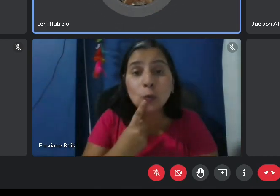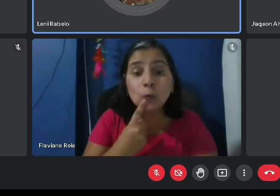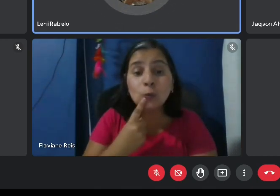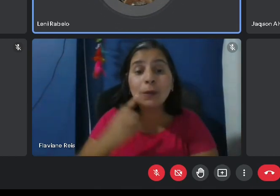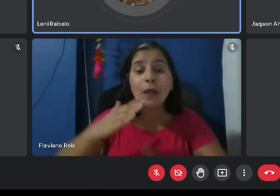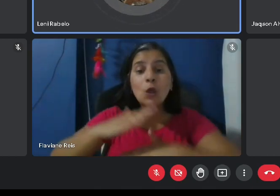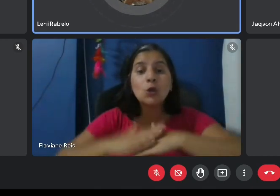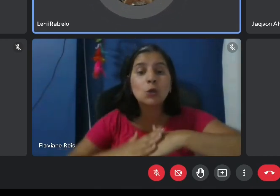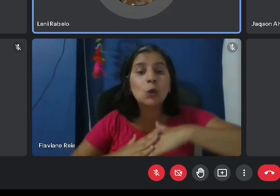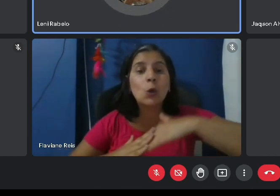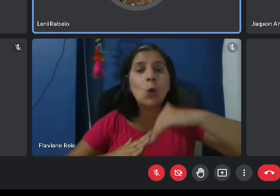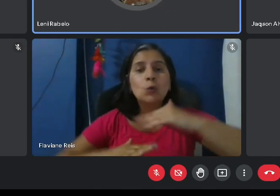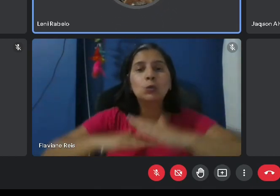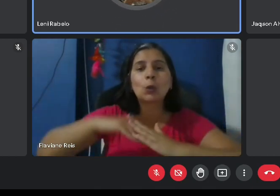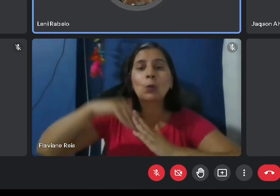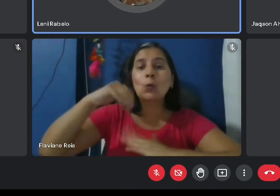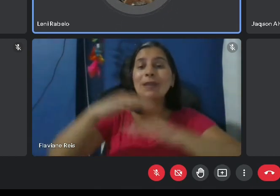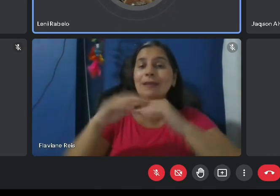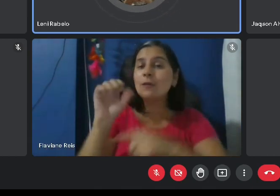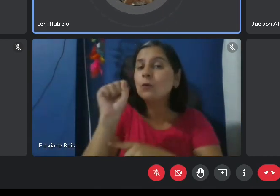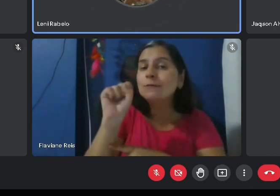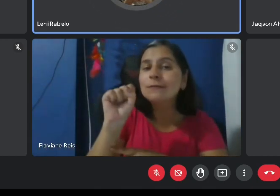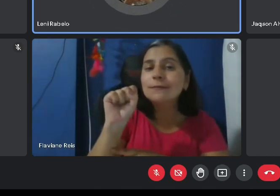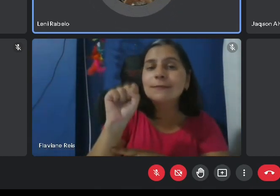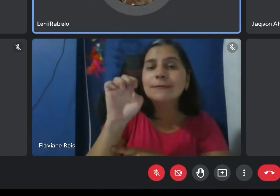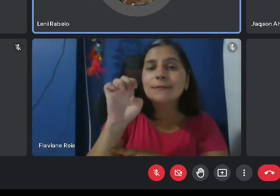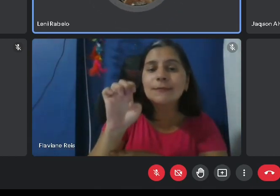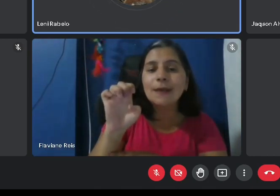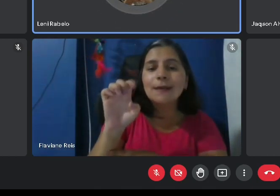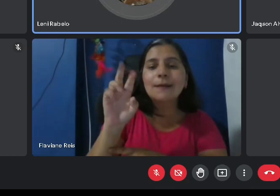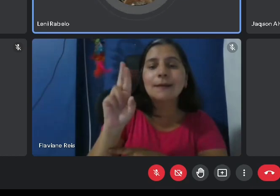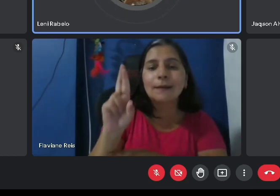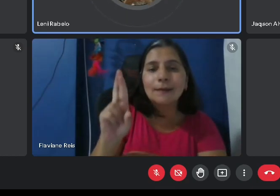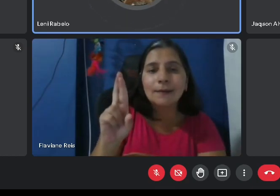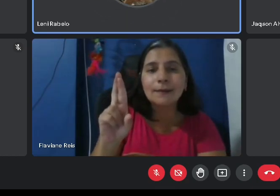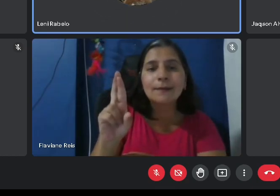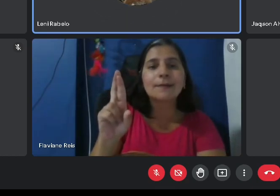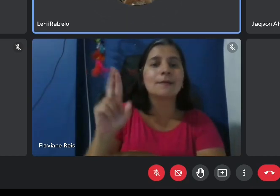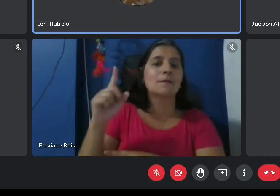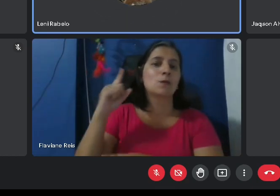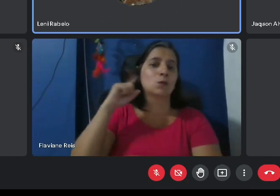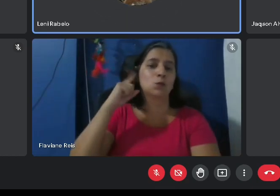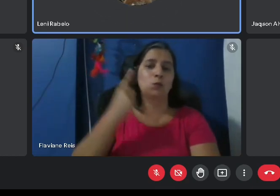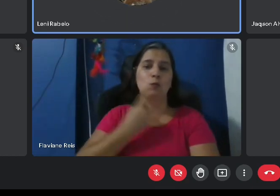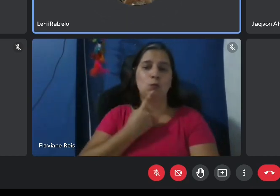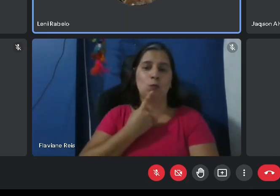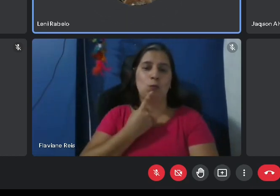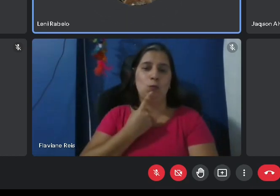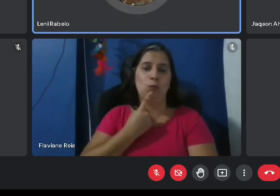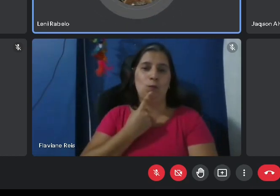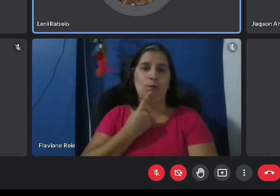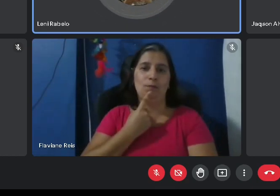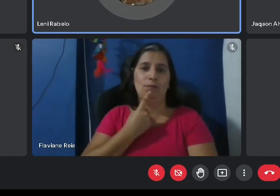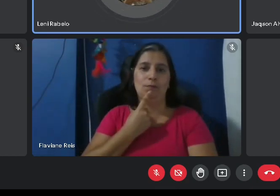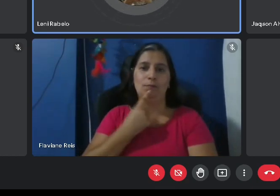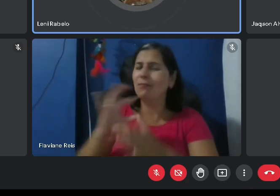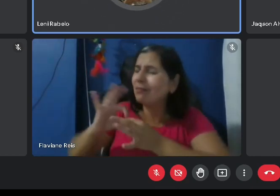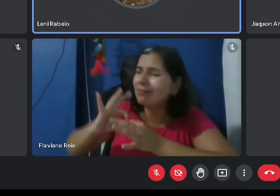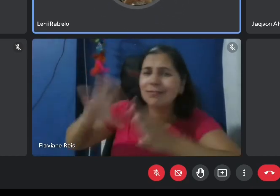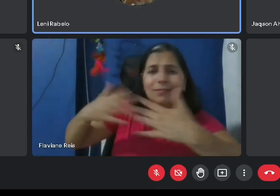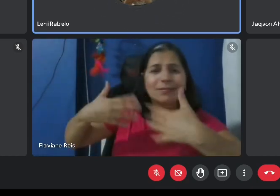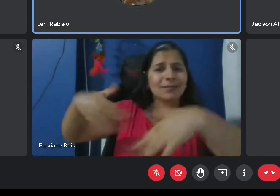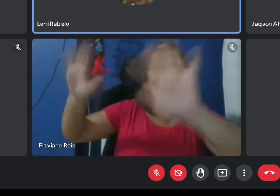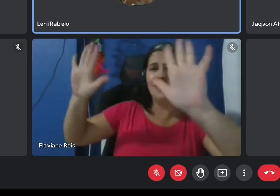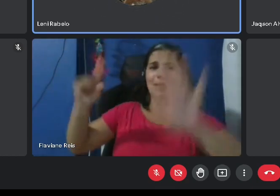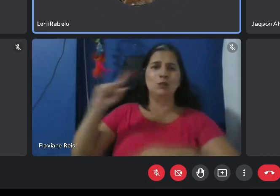é relevante que vocês tenham essa prática. É um ser